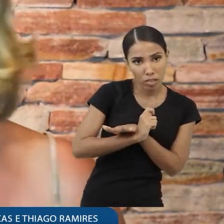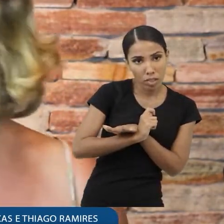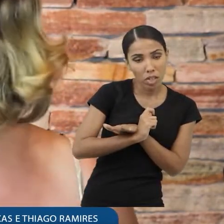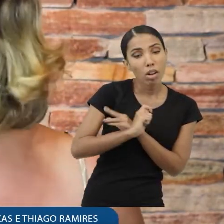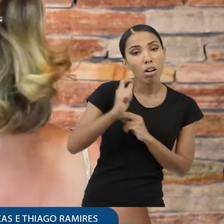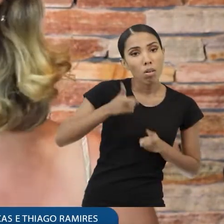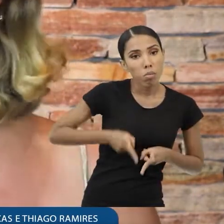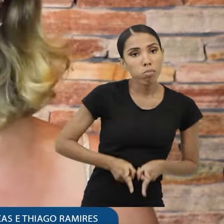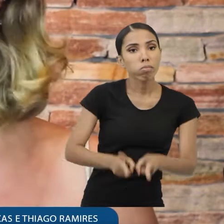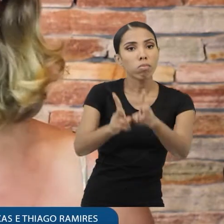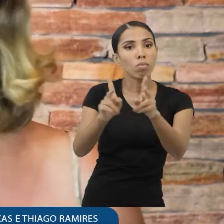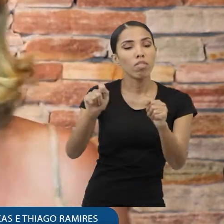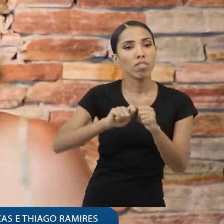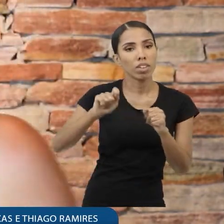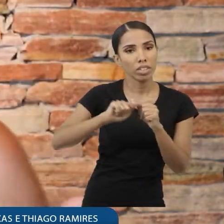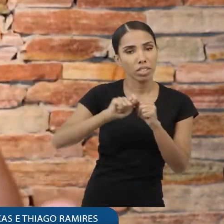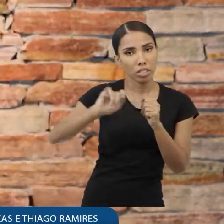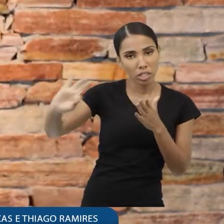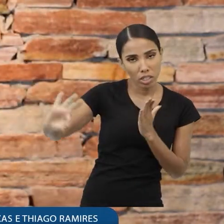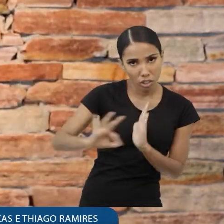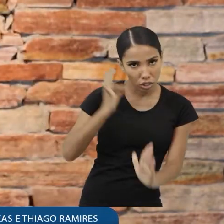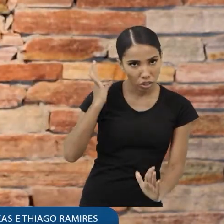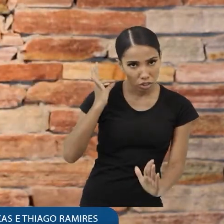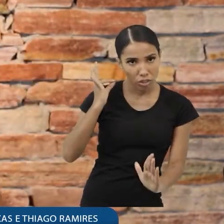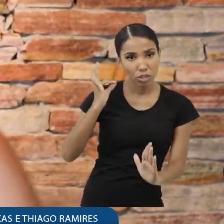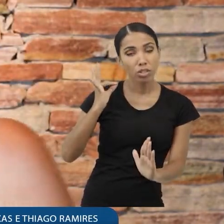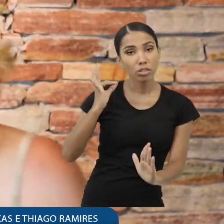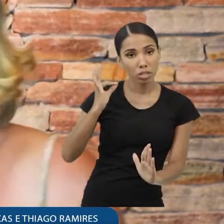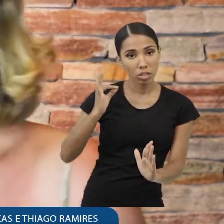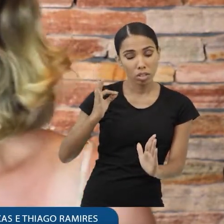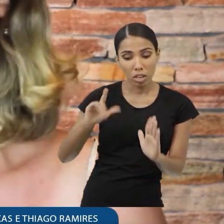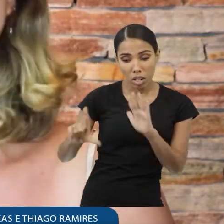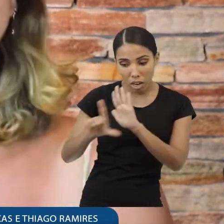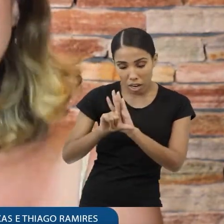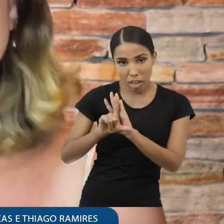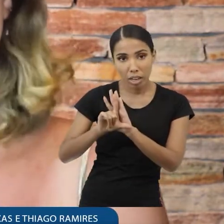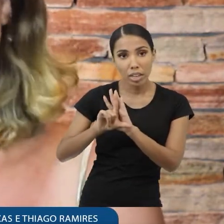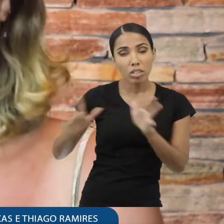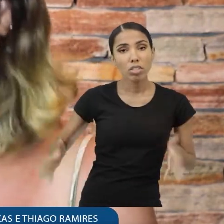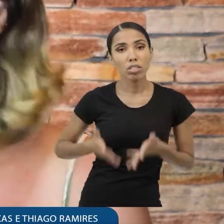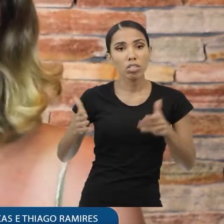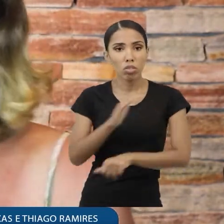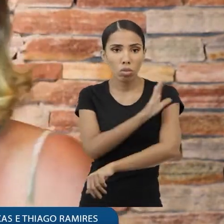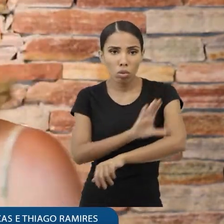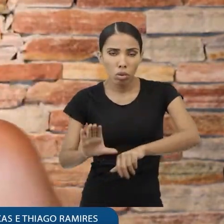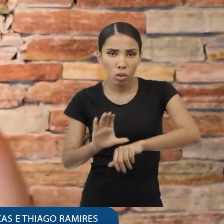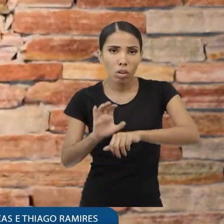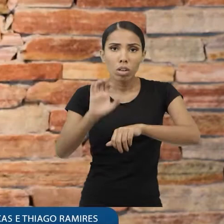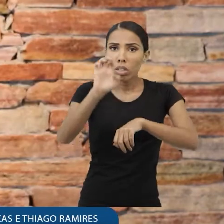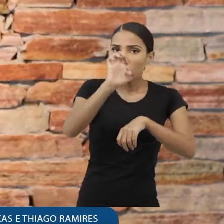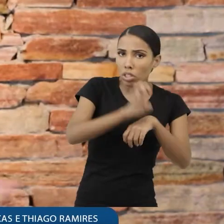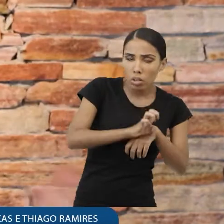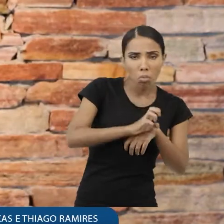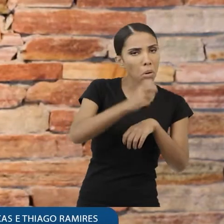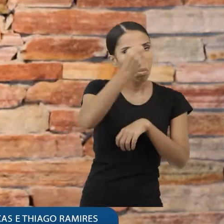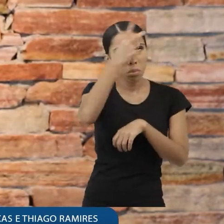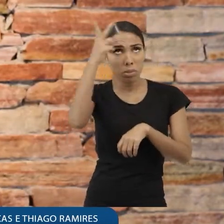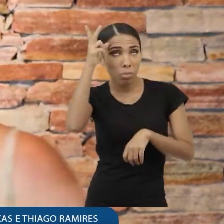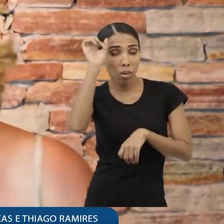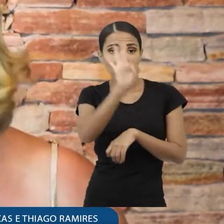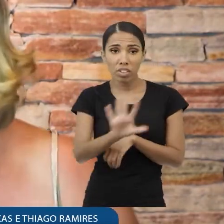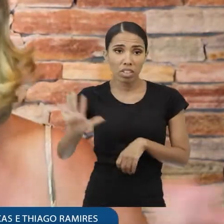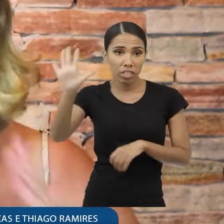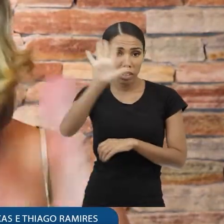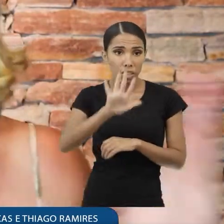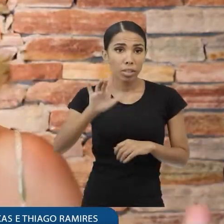esse é o caminho a seguir. Tem que fazer a inscrição e a aprovação na Lei de Incentivo à Cultura, seja ela estadual, municipal ou federal.